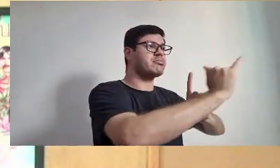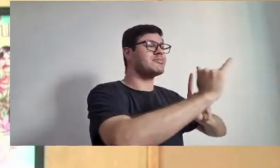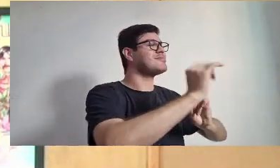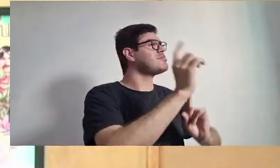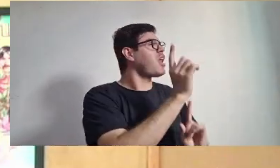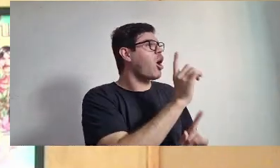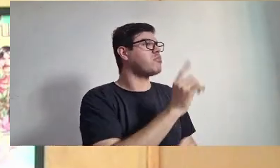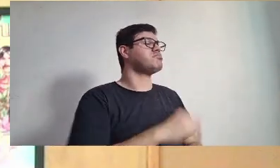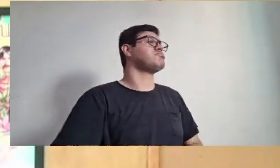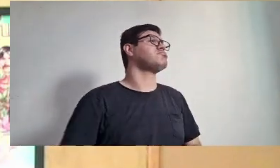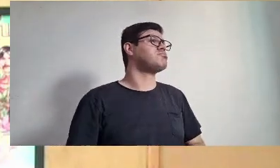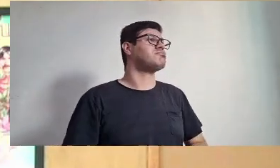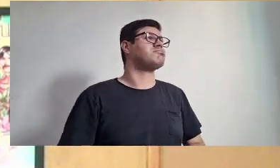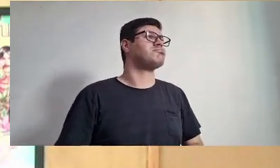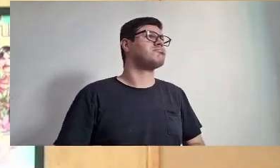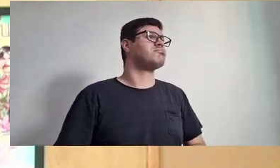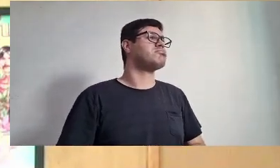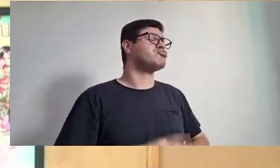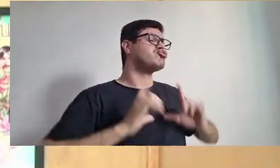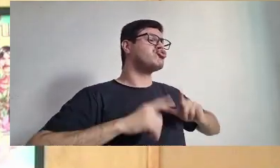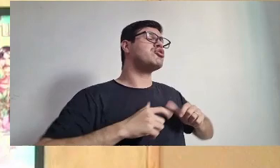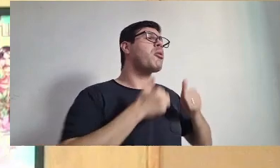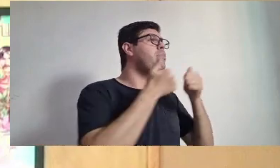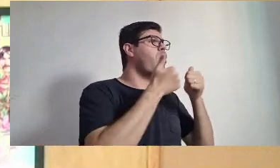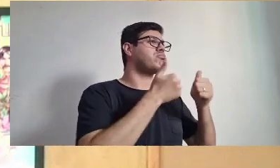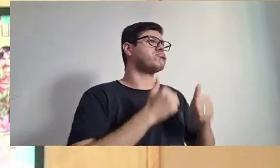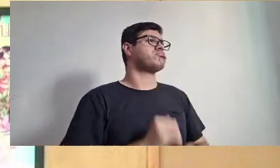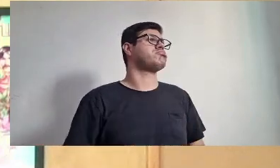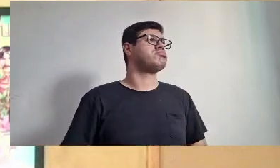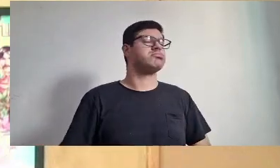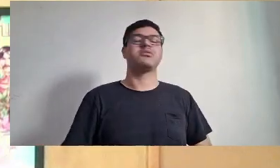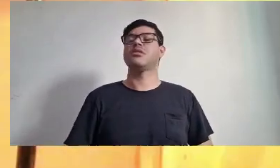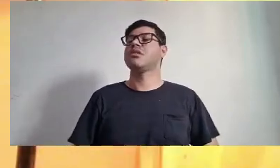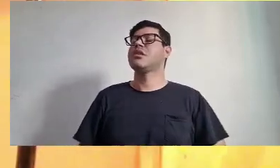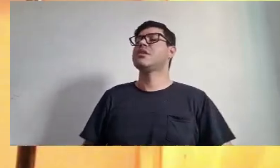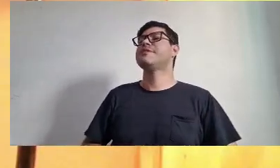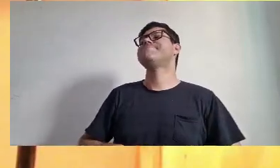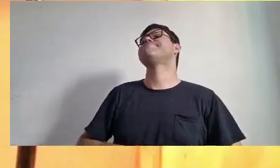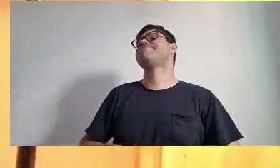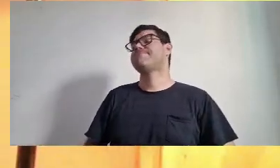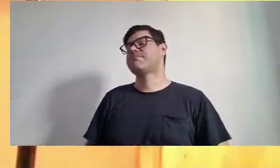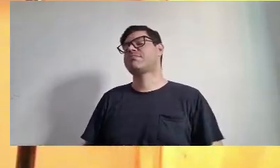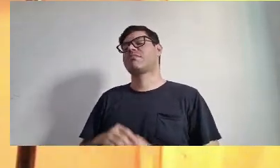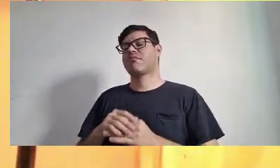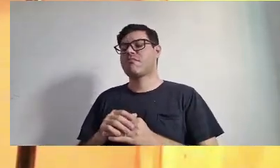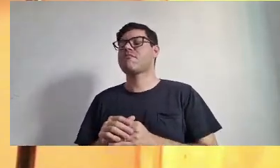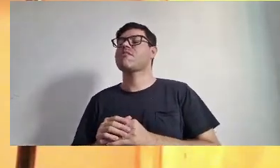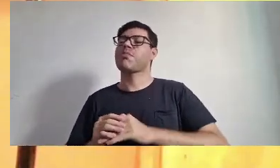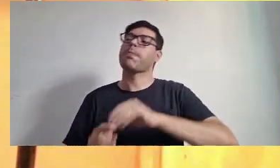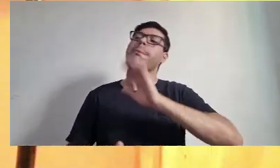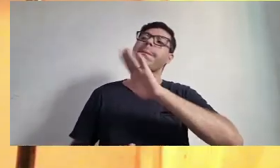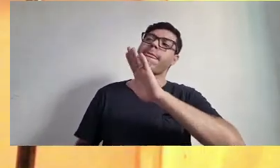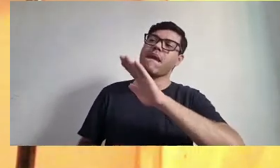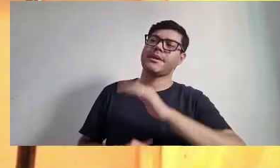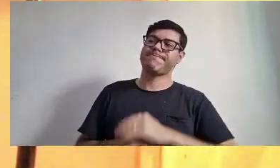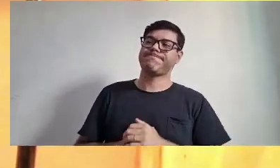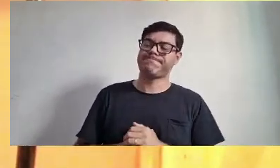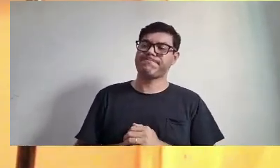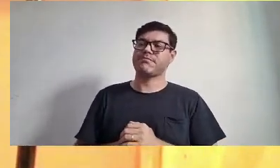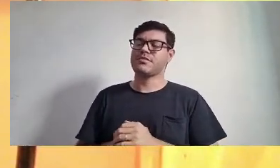que fala que é um espírito iluminado só. É isso aí. Bom, pastor, vamos à questão